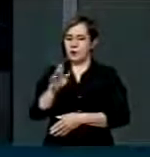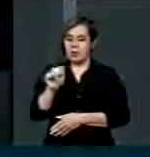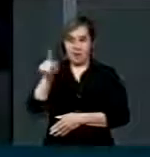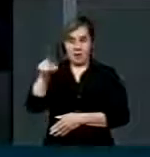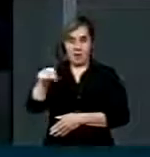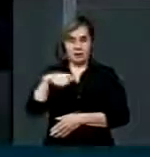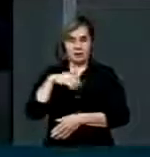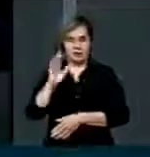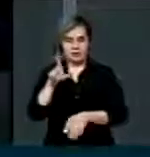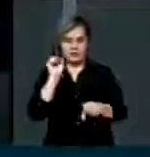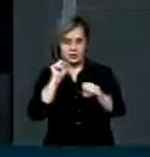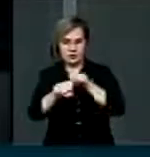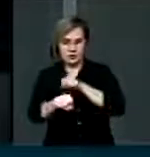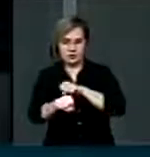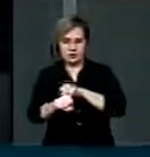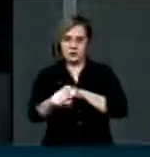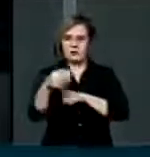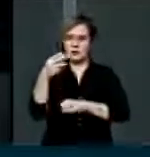um assassinato